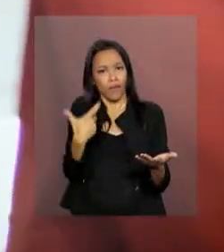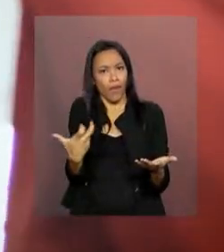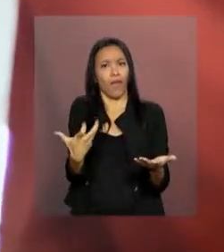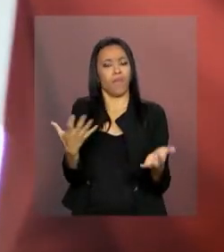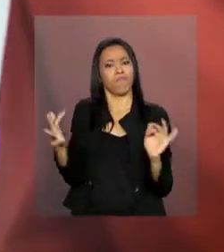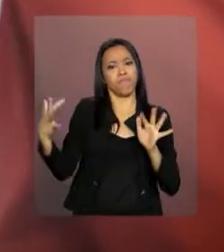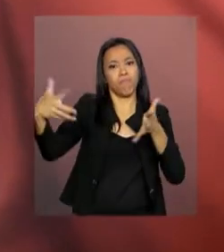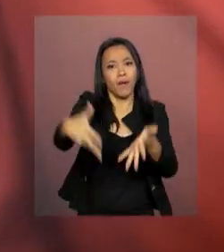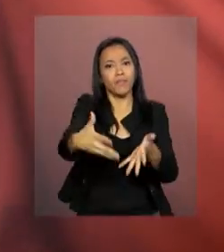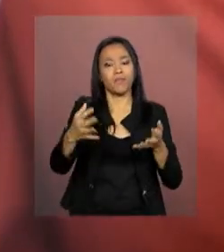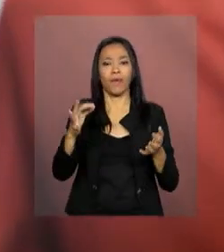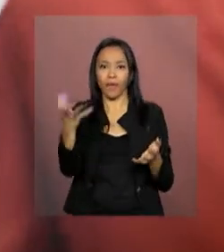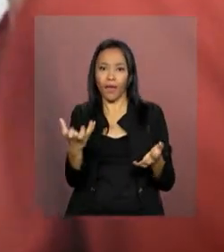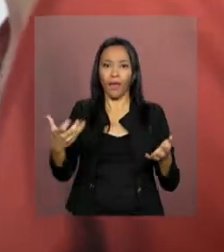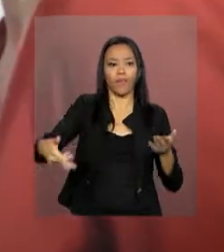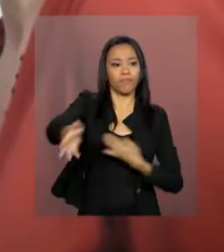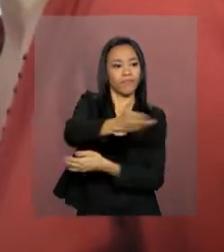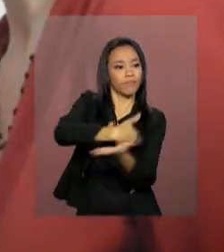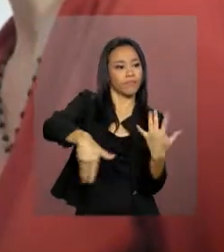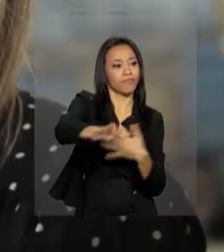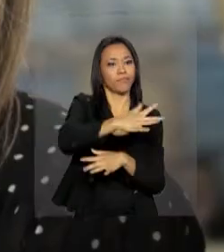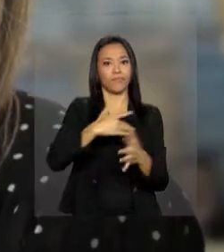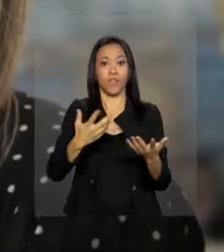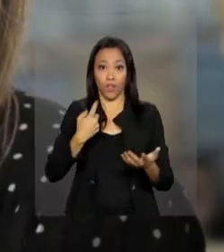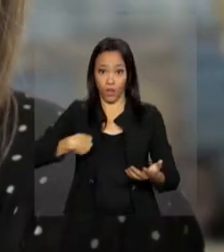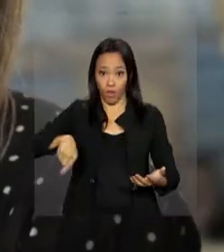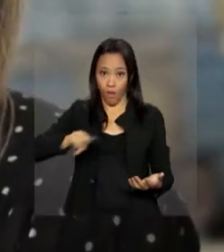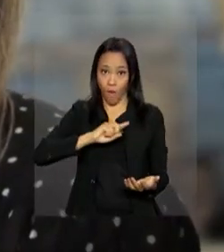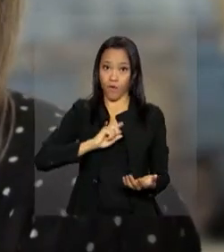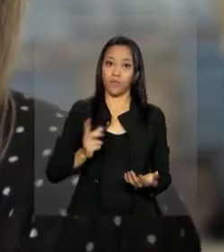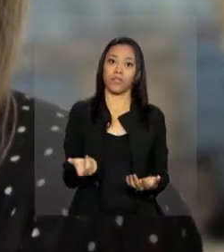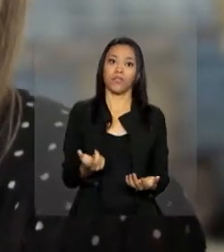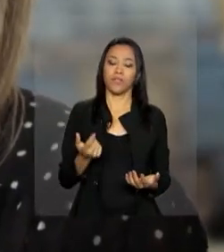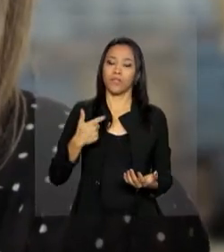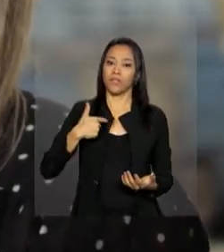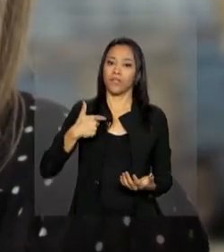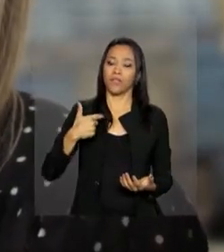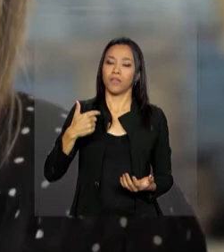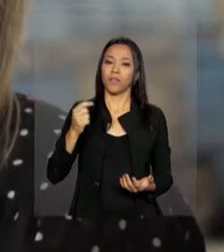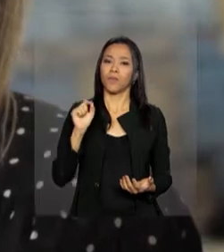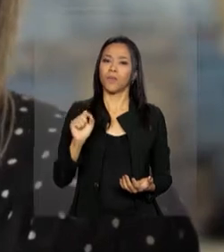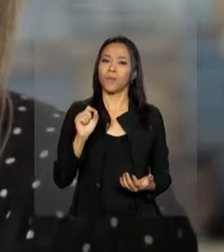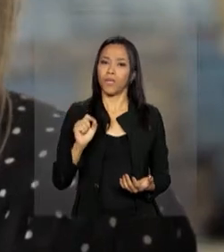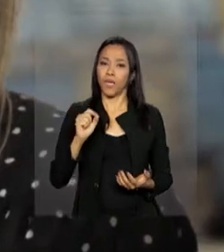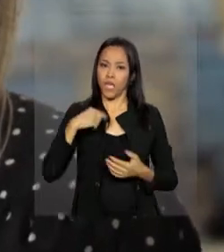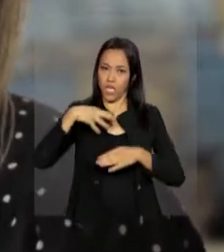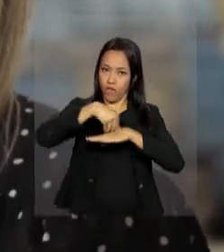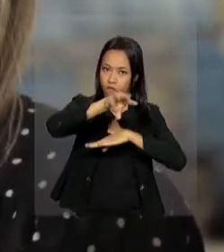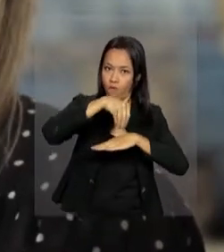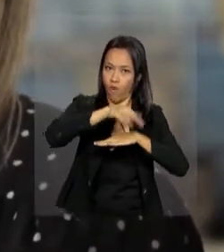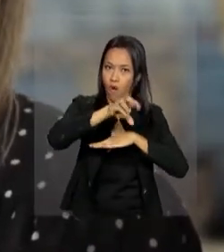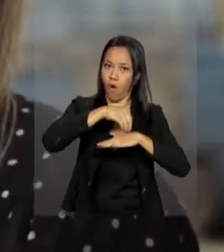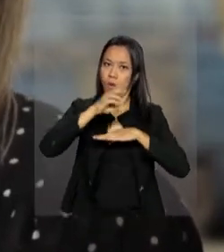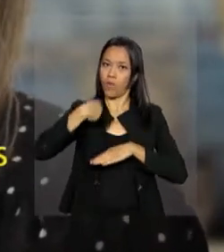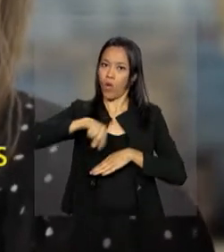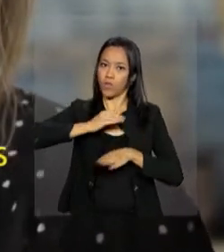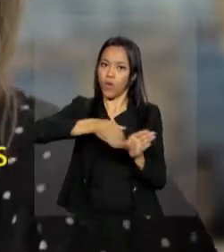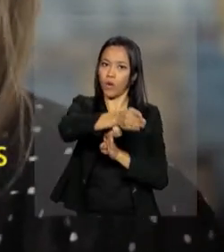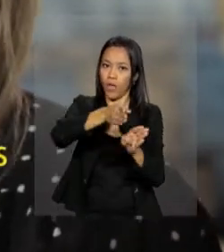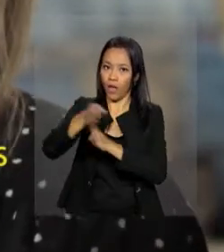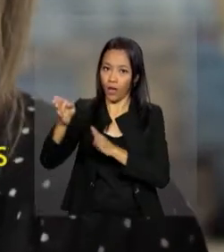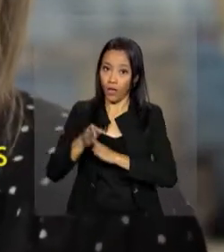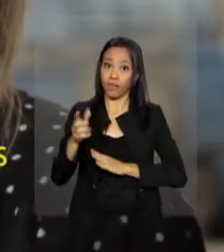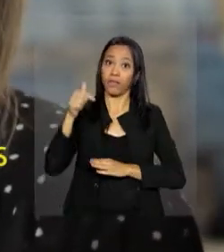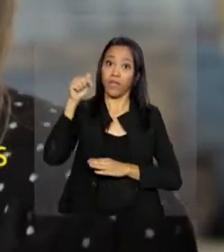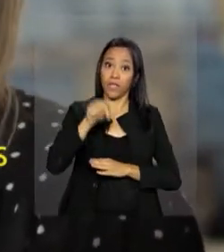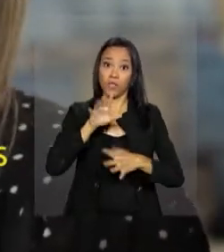pertencer, quer interagir. Nós, num papel de informadores e orientadores, nessa